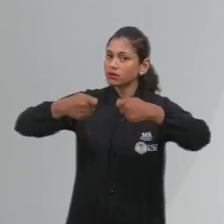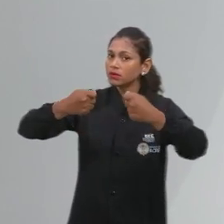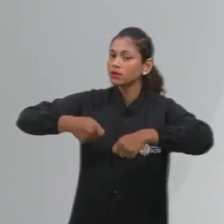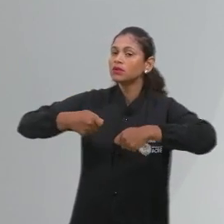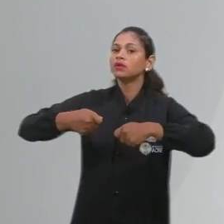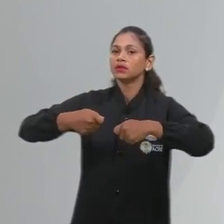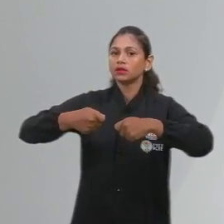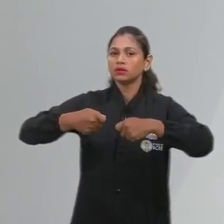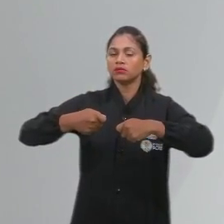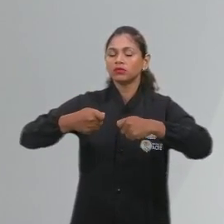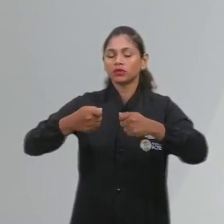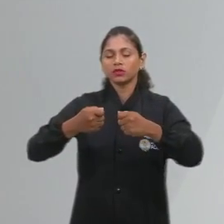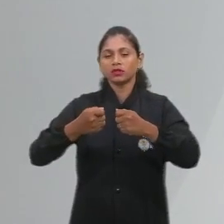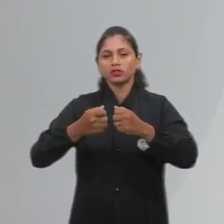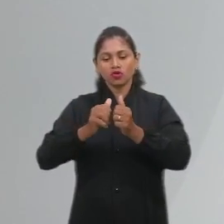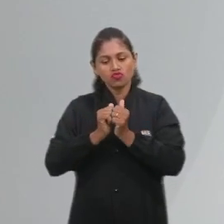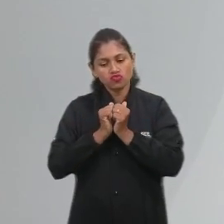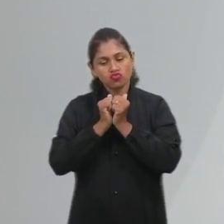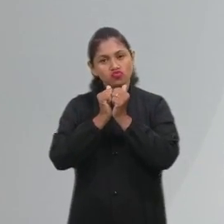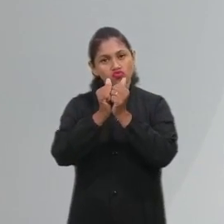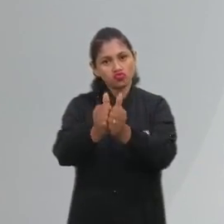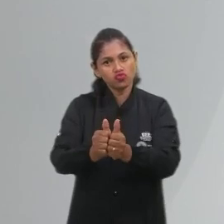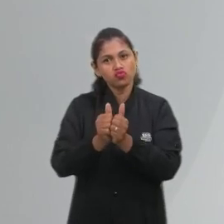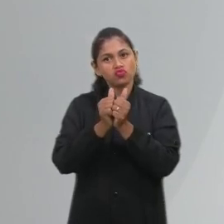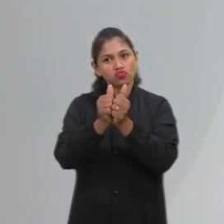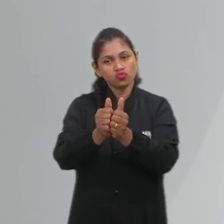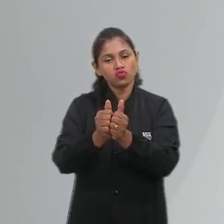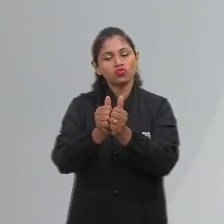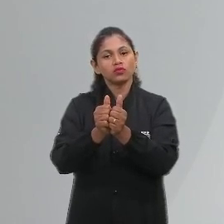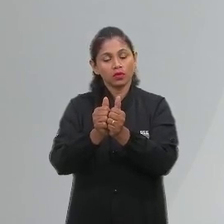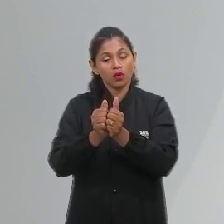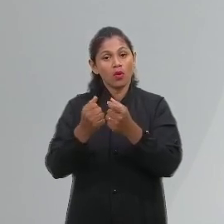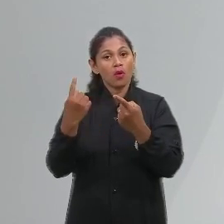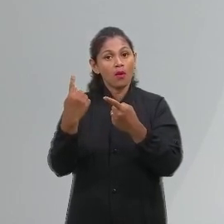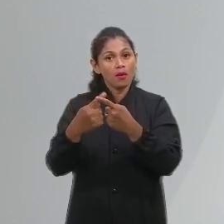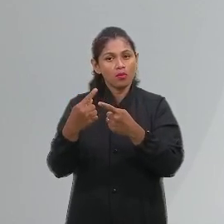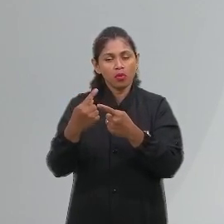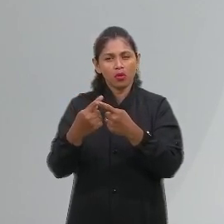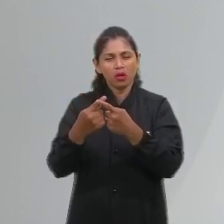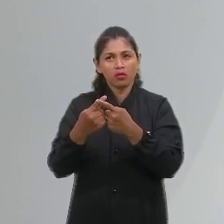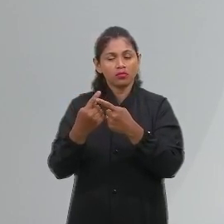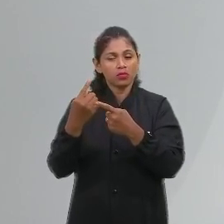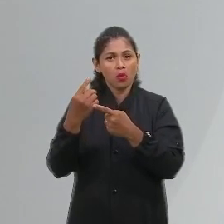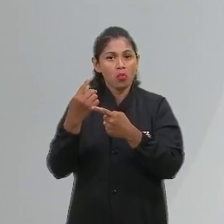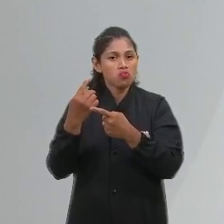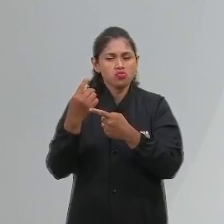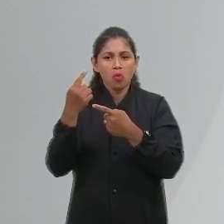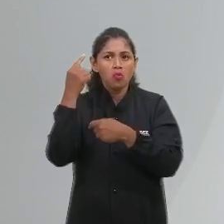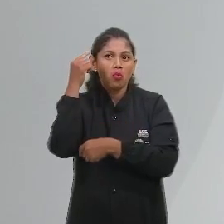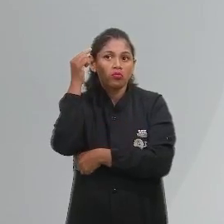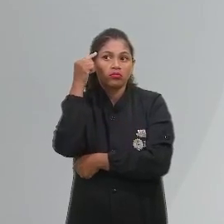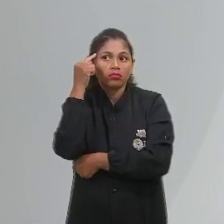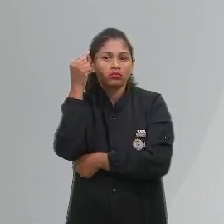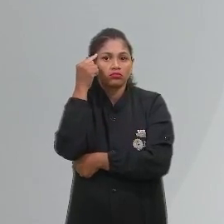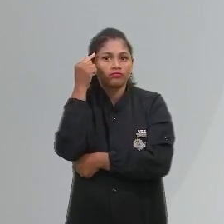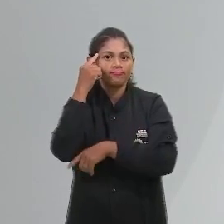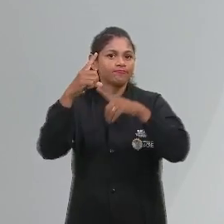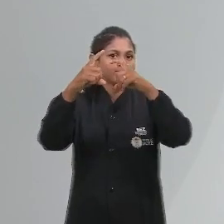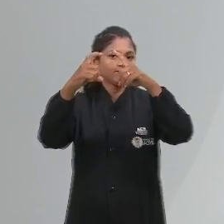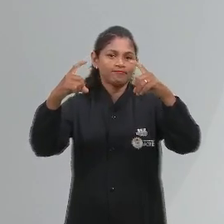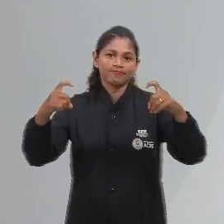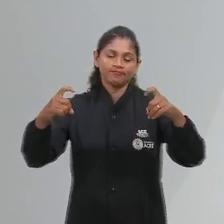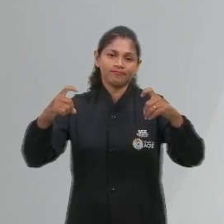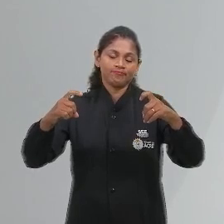essa parceria, essa aglutinação, porque senão o conhecimento científico simplesmente ele